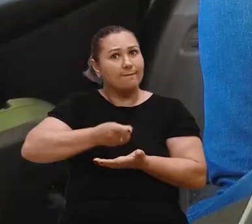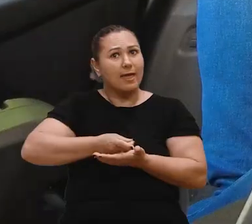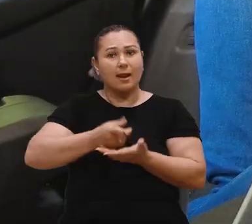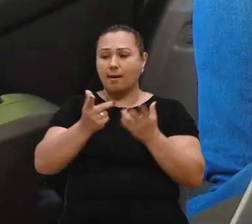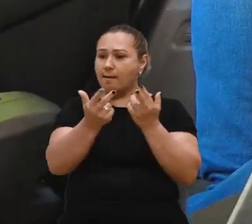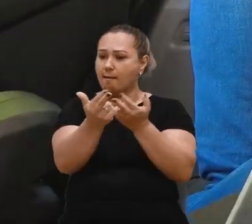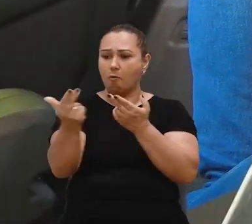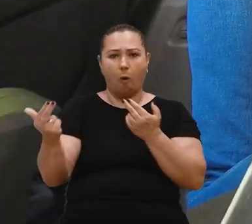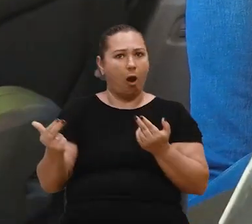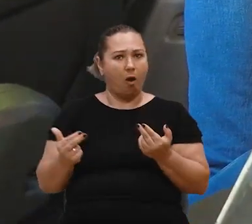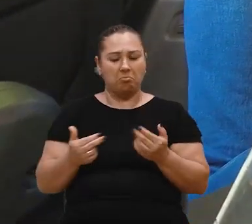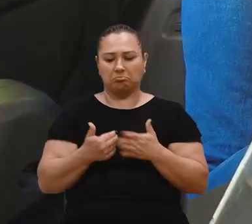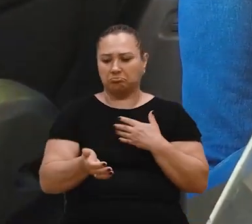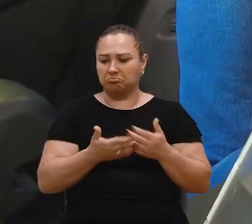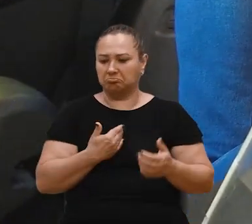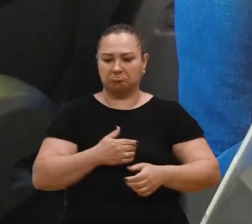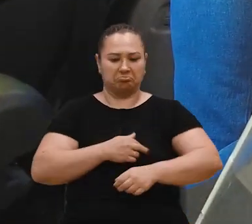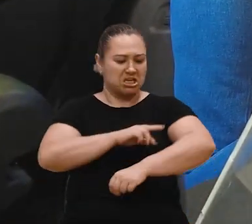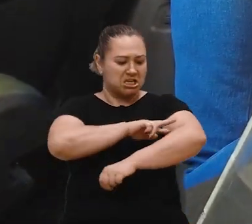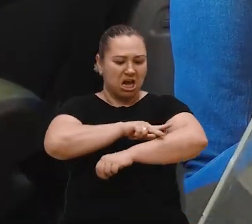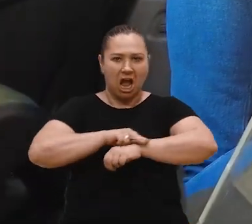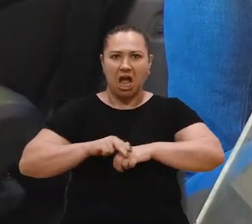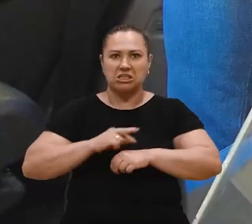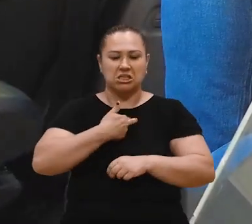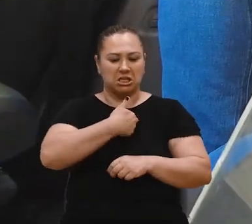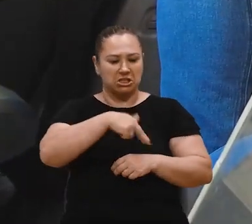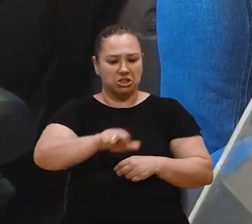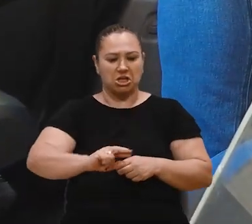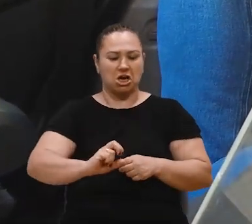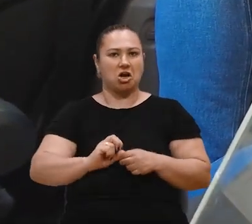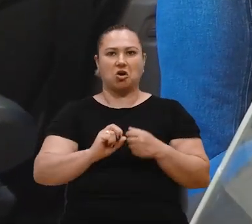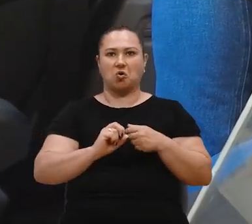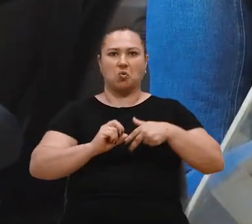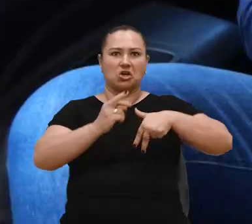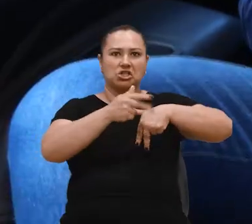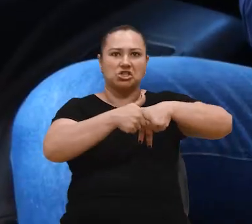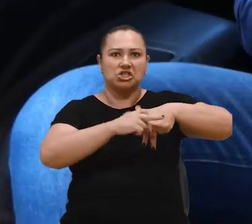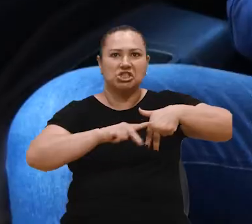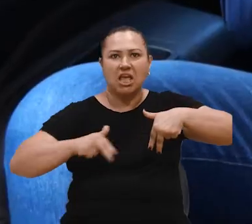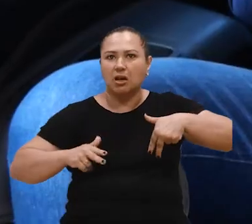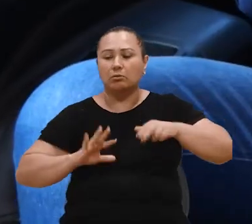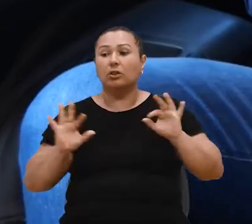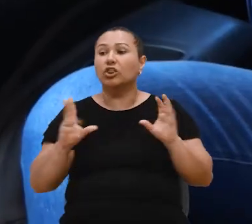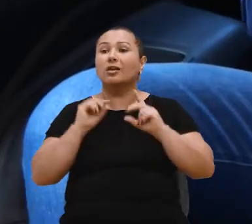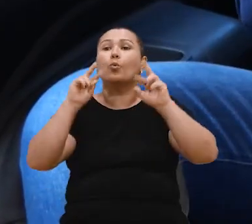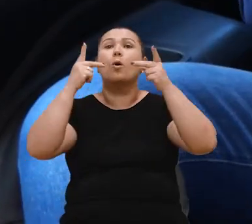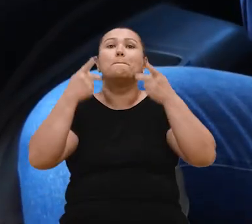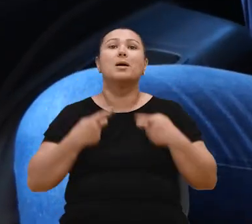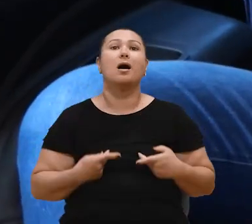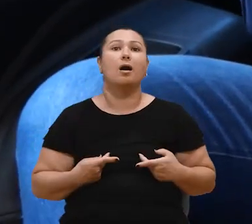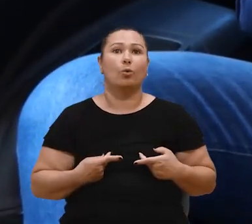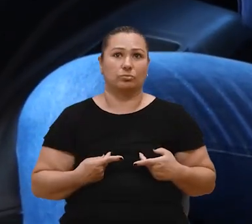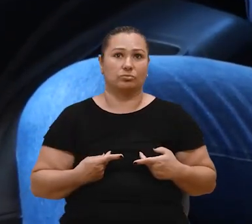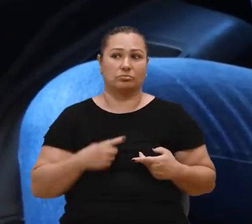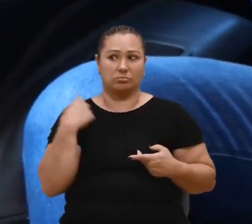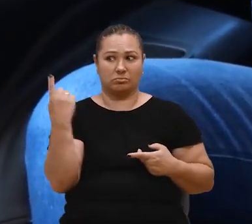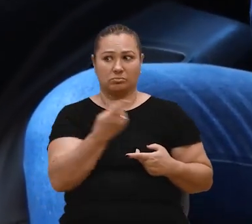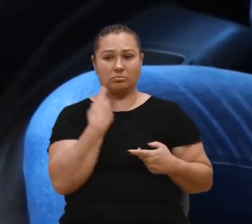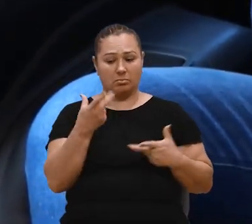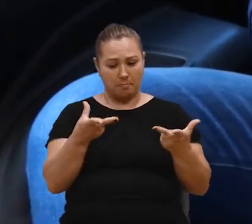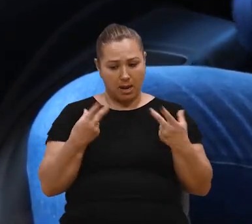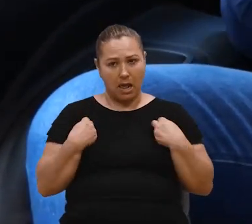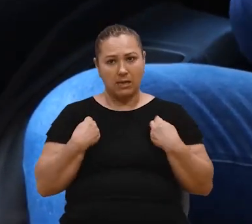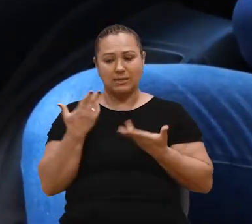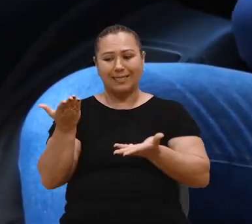independente de raça, cor, religião, gênero. Todos nós somos seres humanos e seres humanos merecem ser tratados de forma